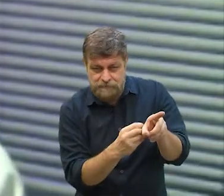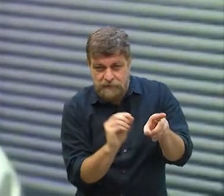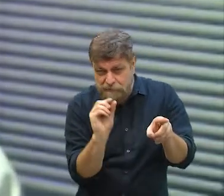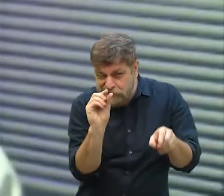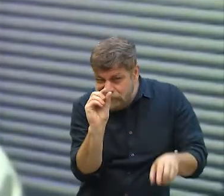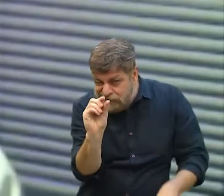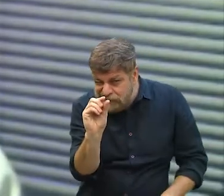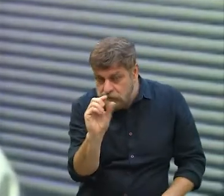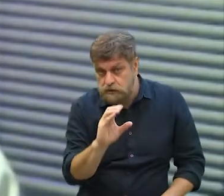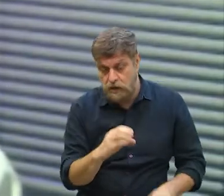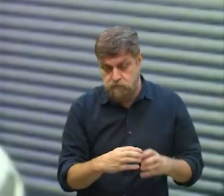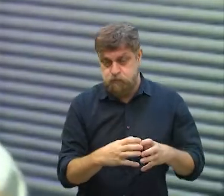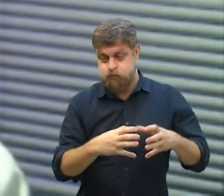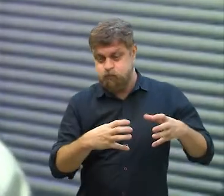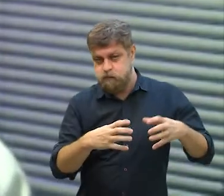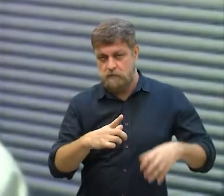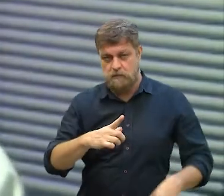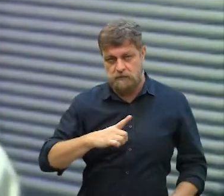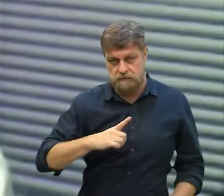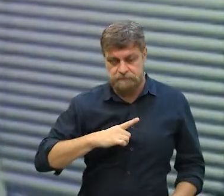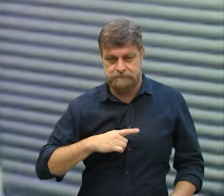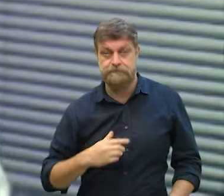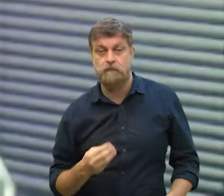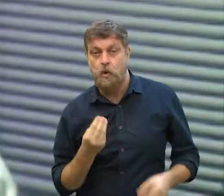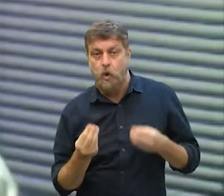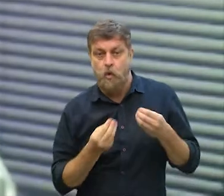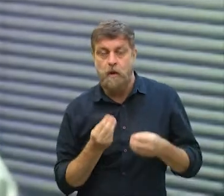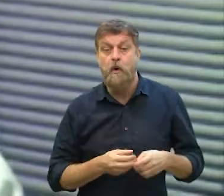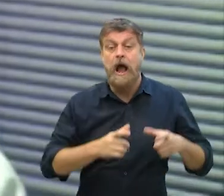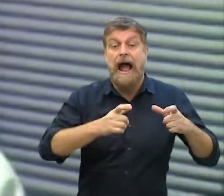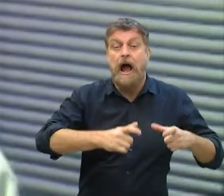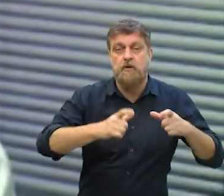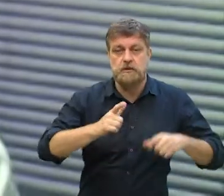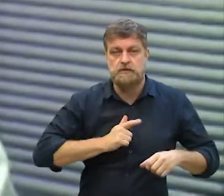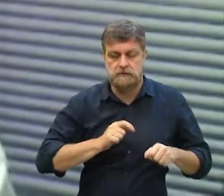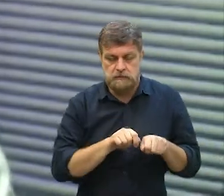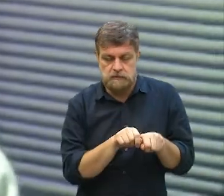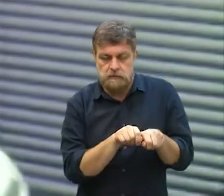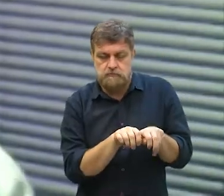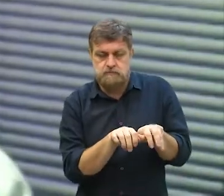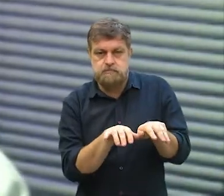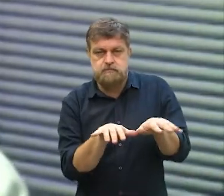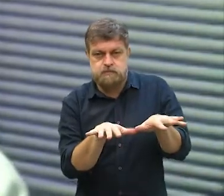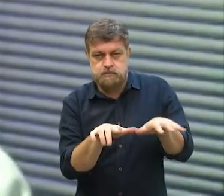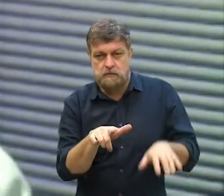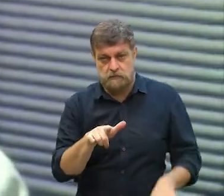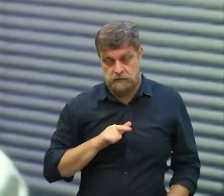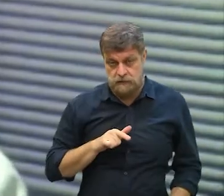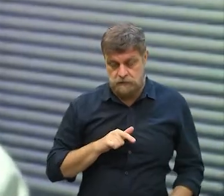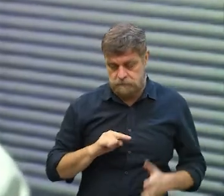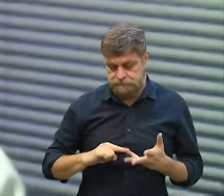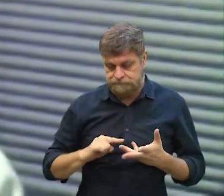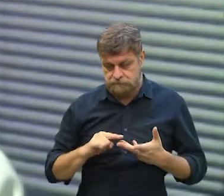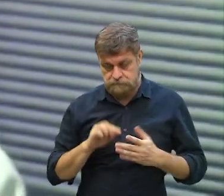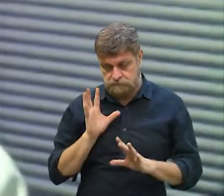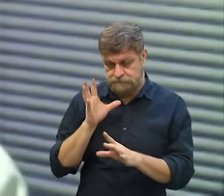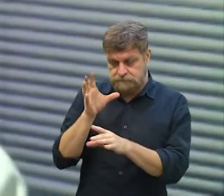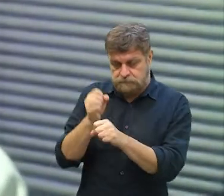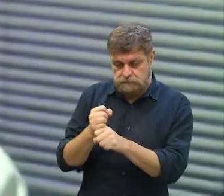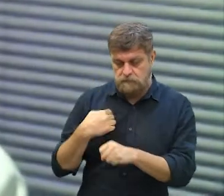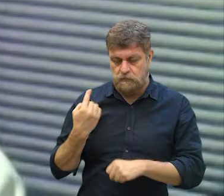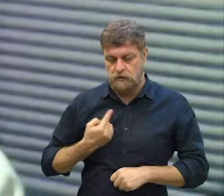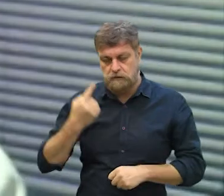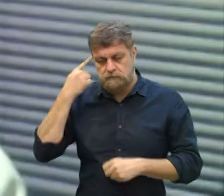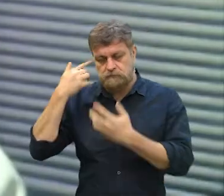ele está muito pequenininho, se ele já está grande, se ele pega os dois lados, se está começando a sair da próstata. Então, tudo isso